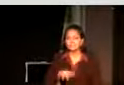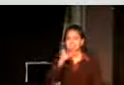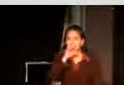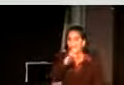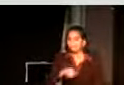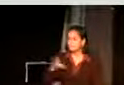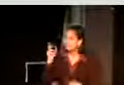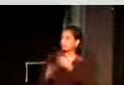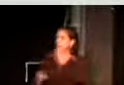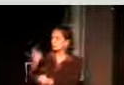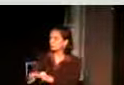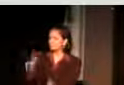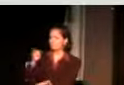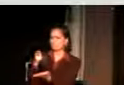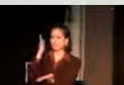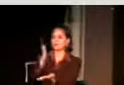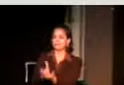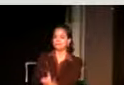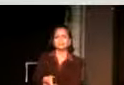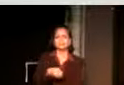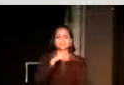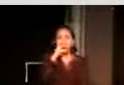a julgar e condenar